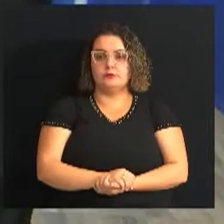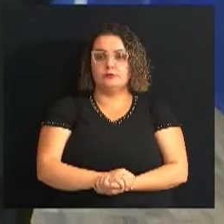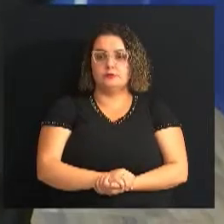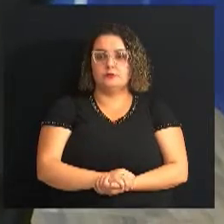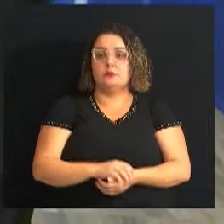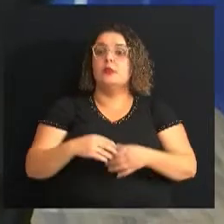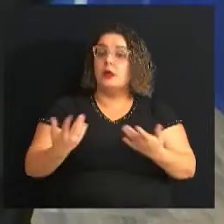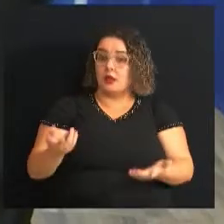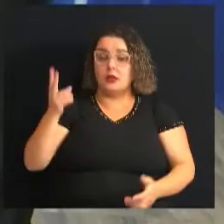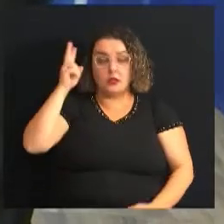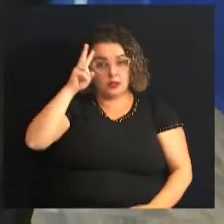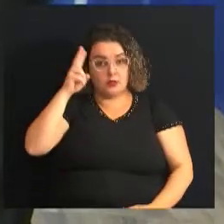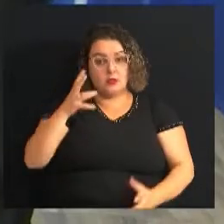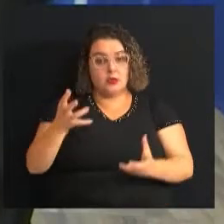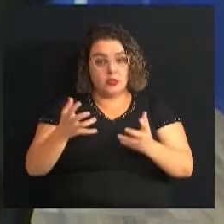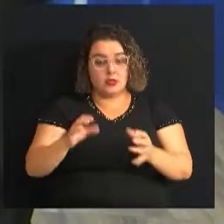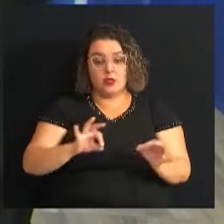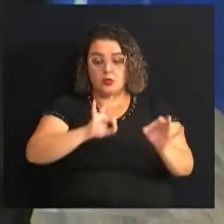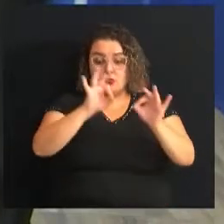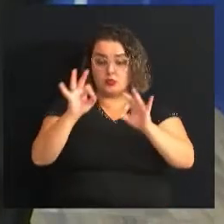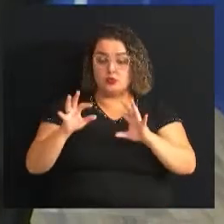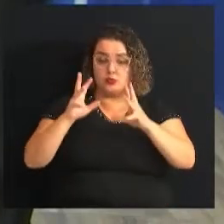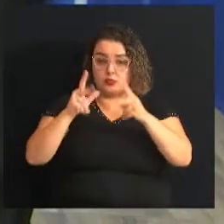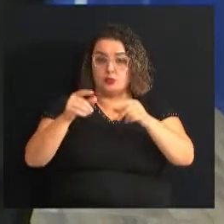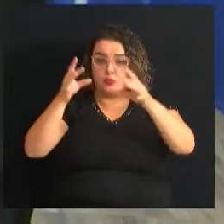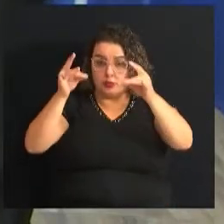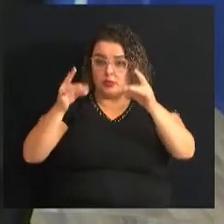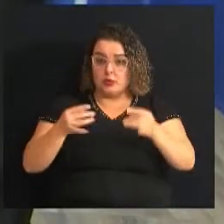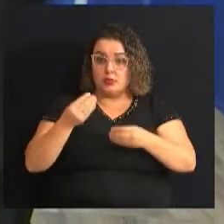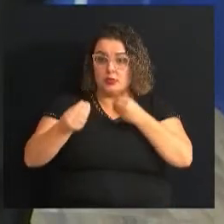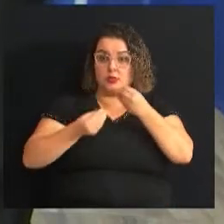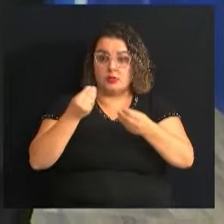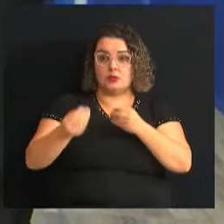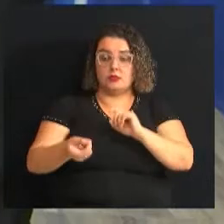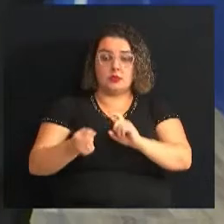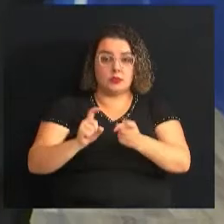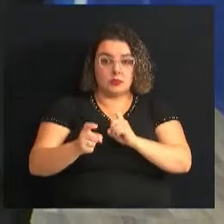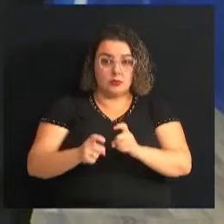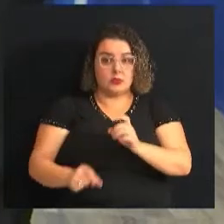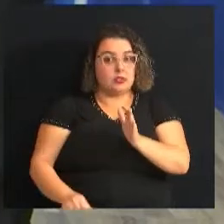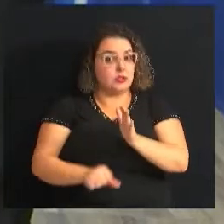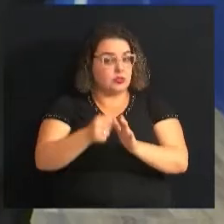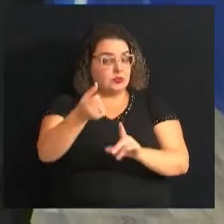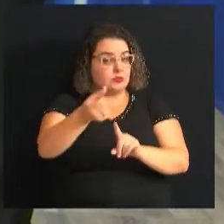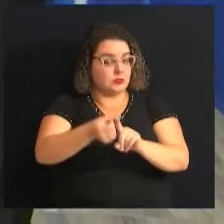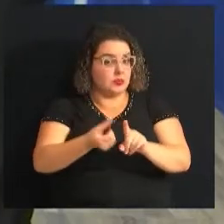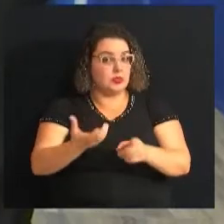Lembrando que, se você quiser conferir na íntegra como é que foi alguma reunião deste primeiro semestre,